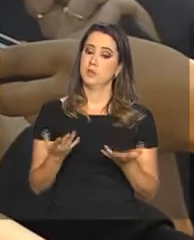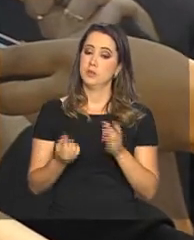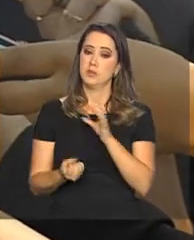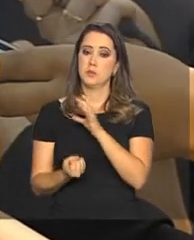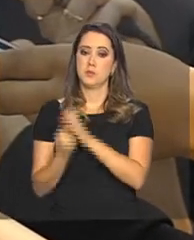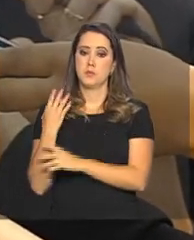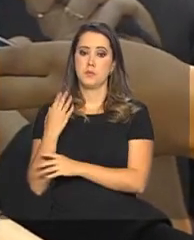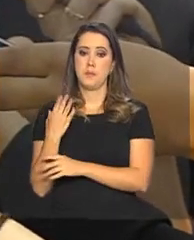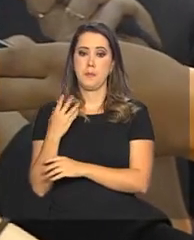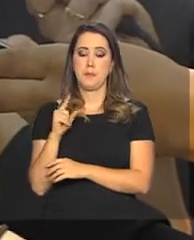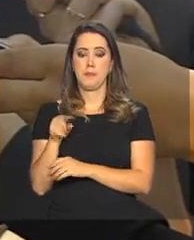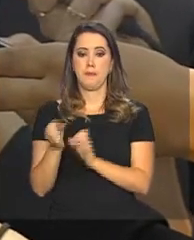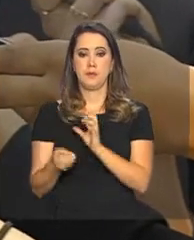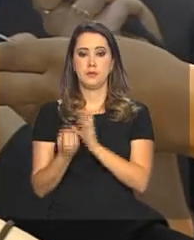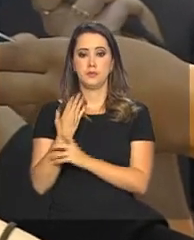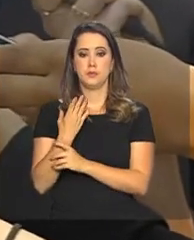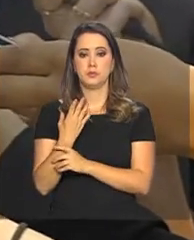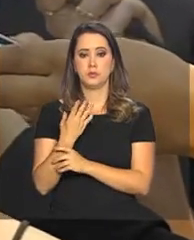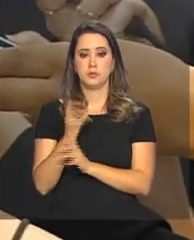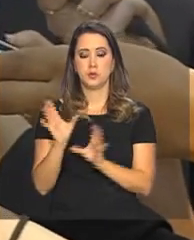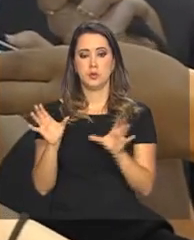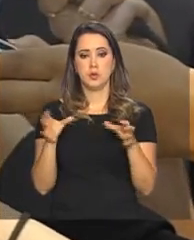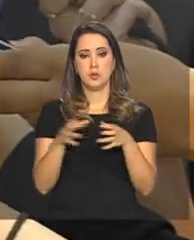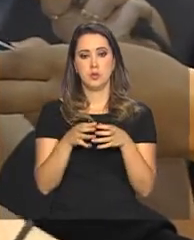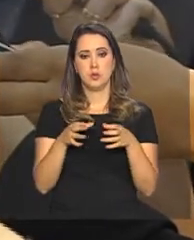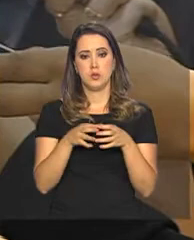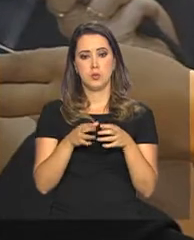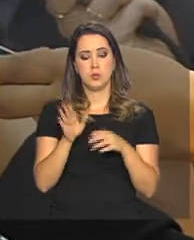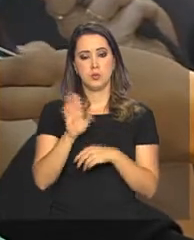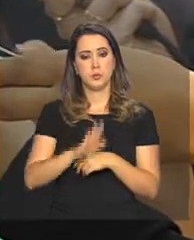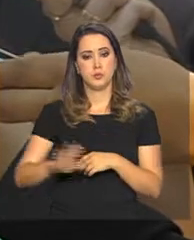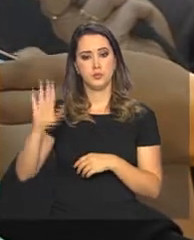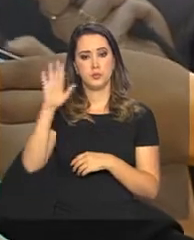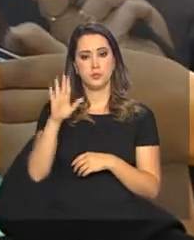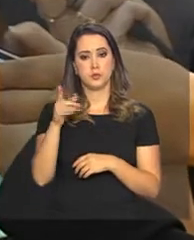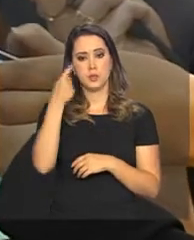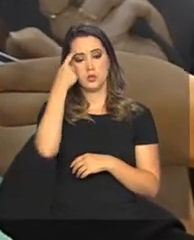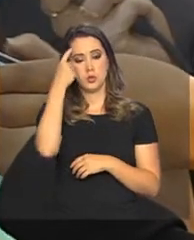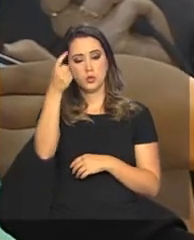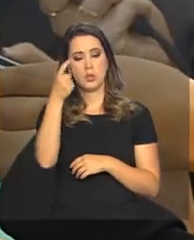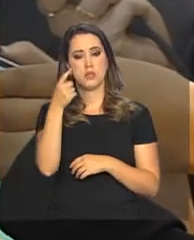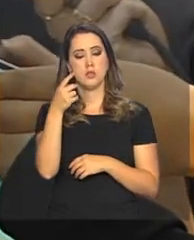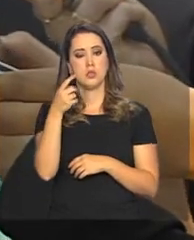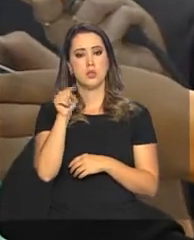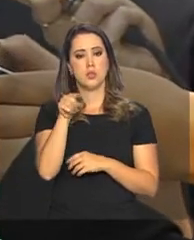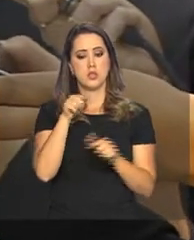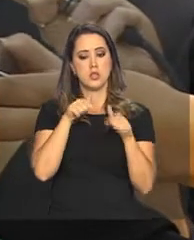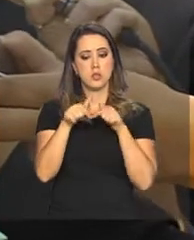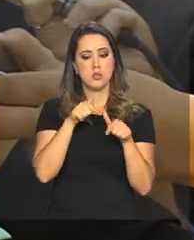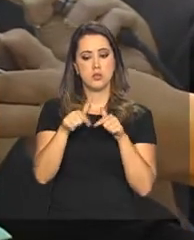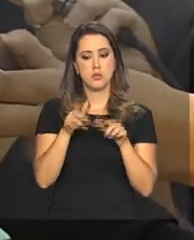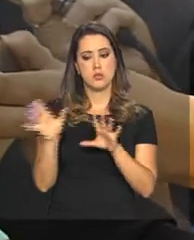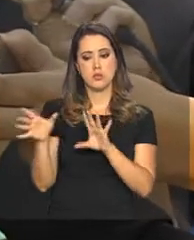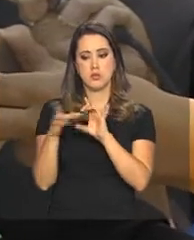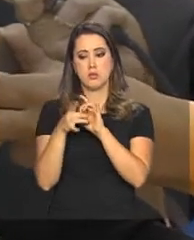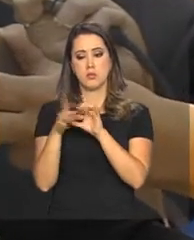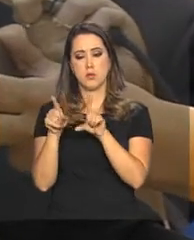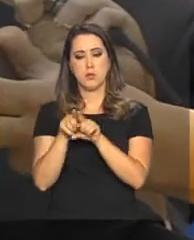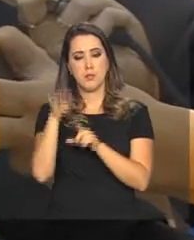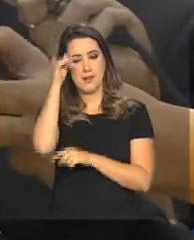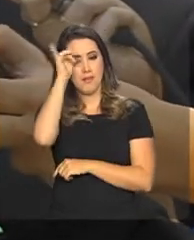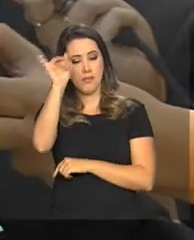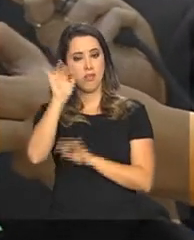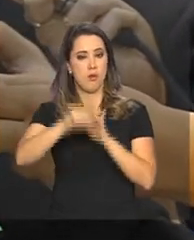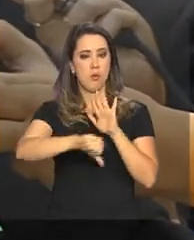a aconselho a comissão nacional de inteligência e de operações contra o crime organizado